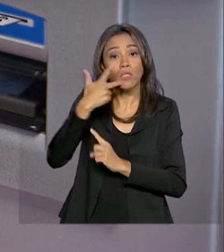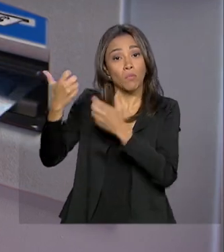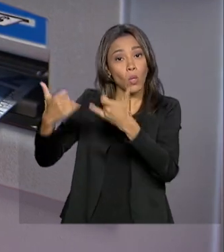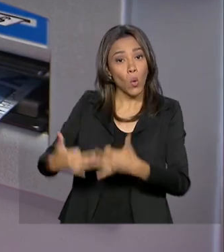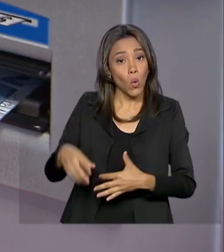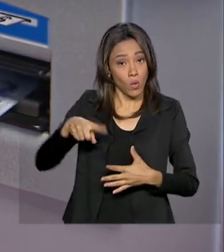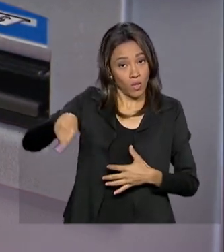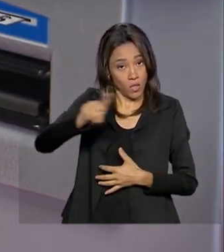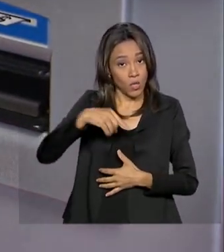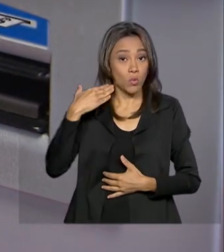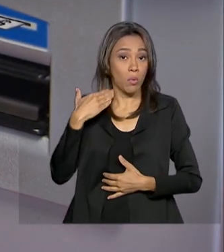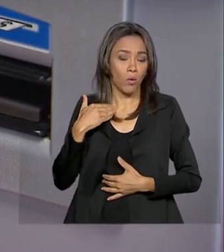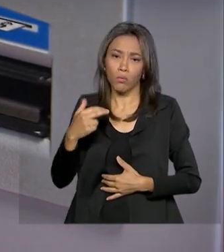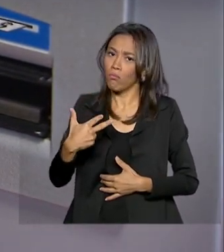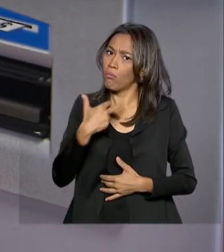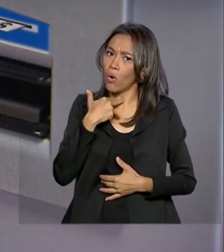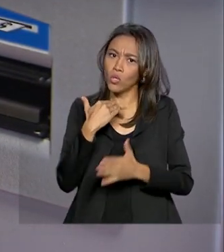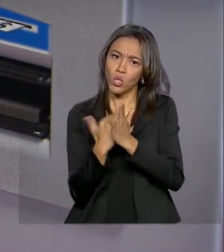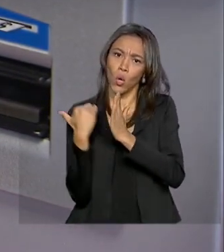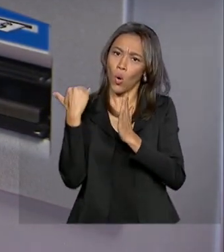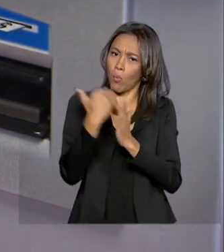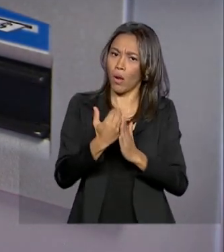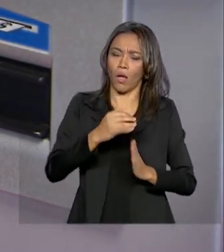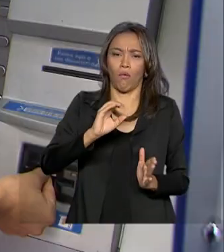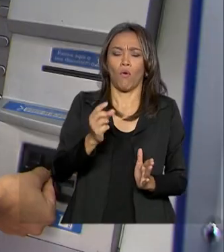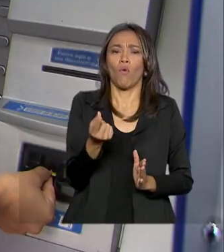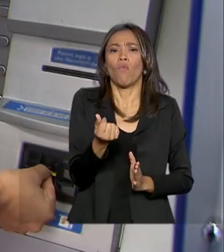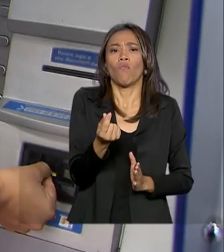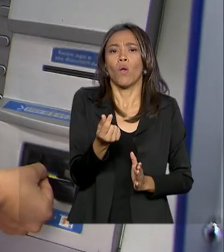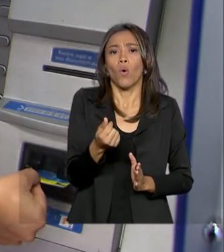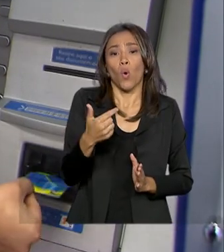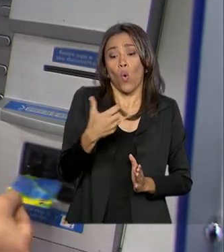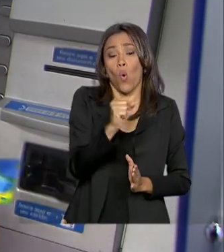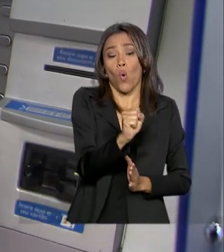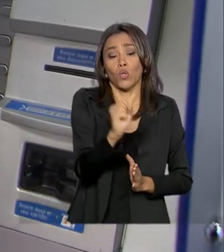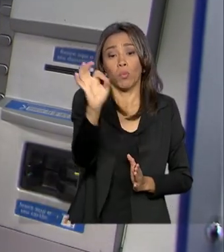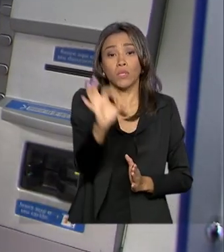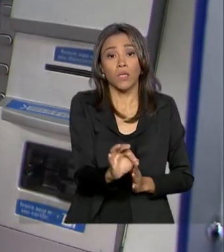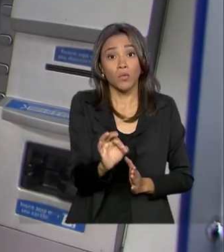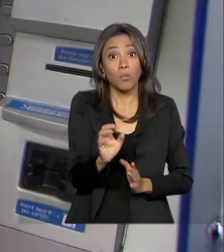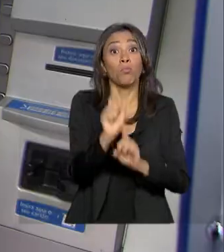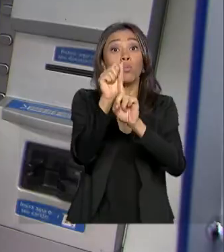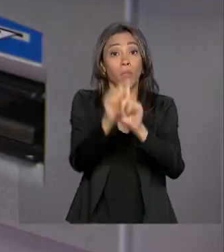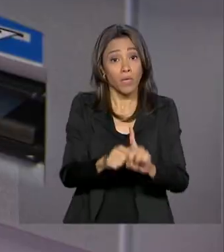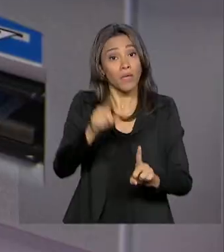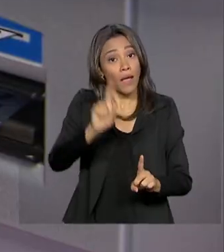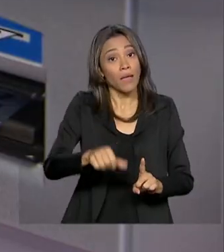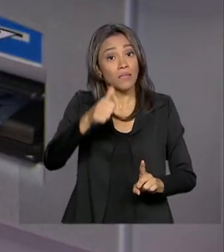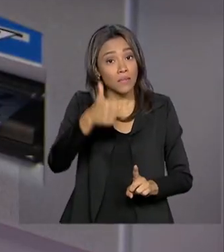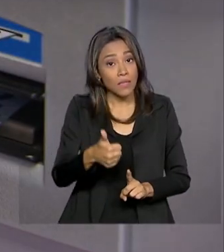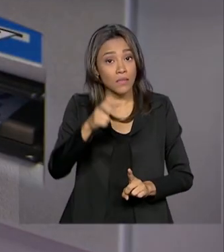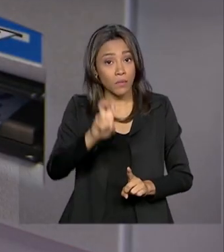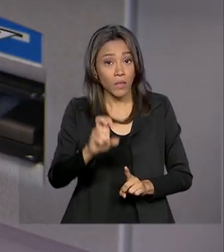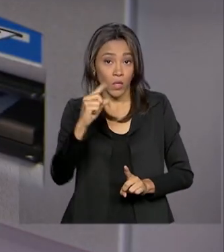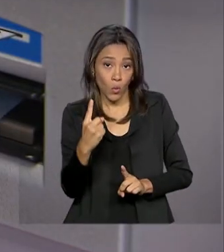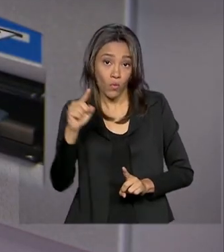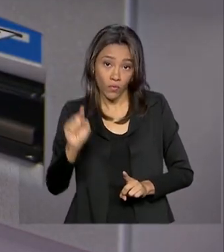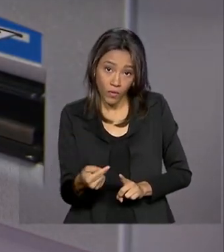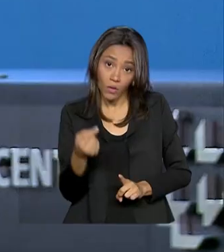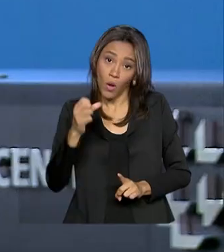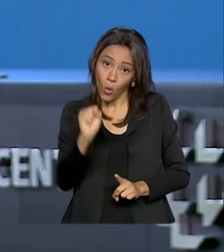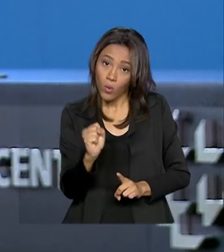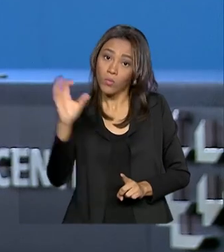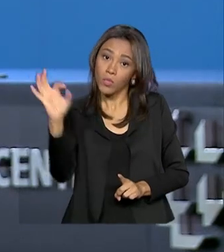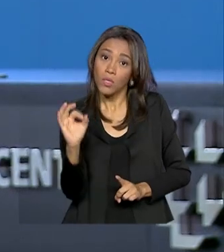poderão cobrar taxas superiores a 8% ao mês, o equivalente a 151,8% ao